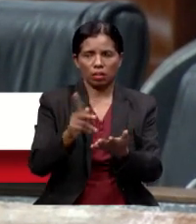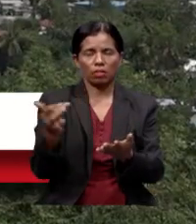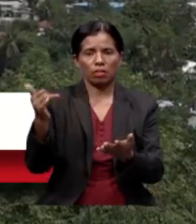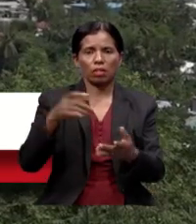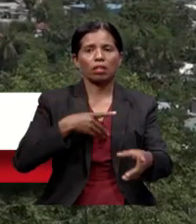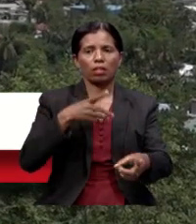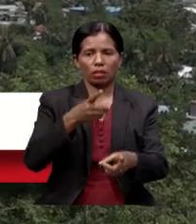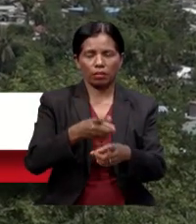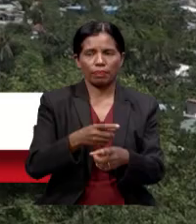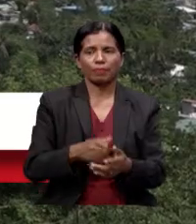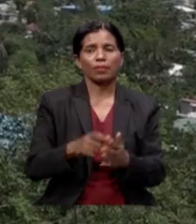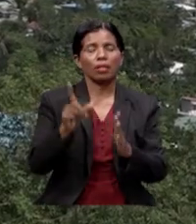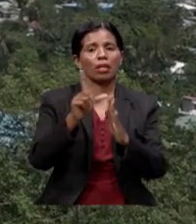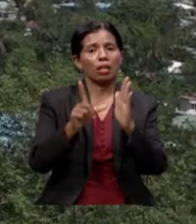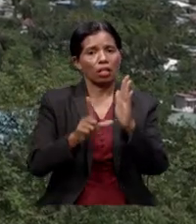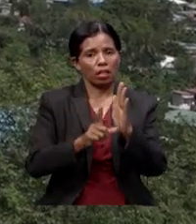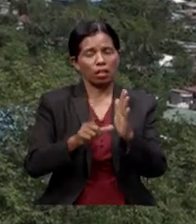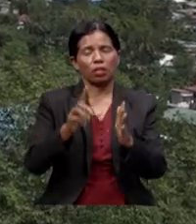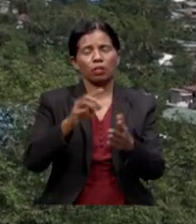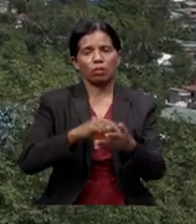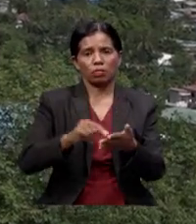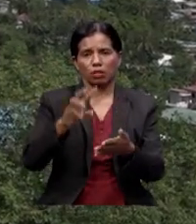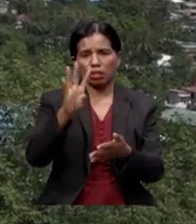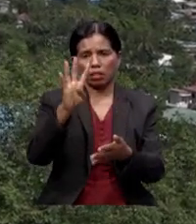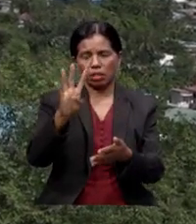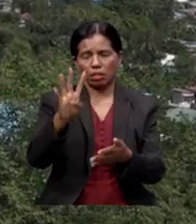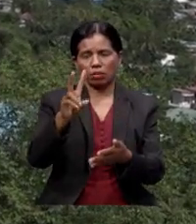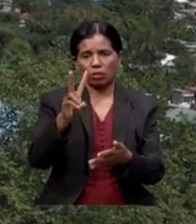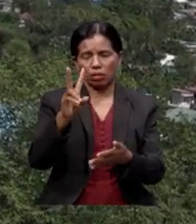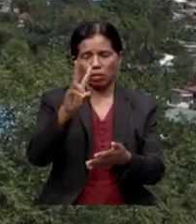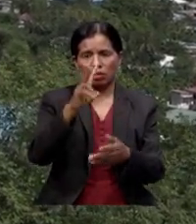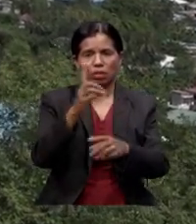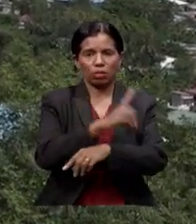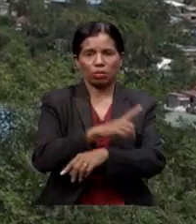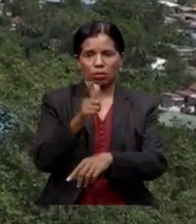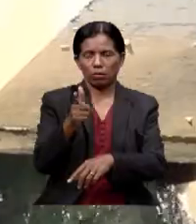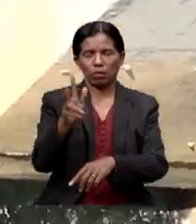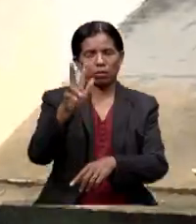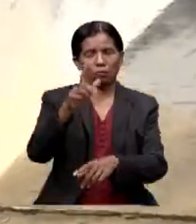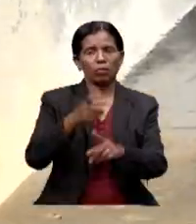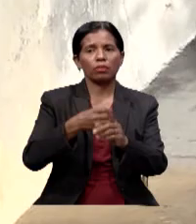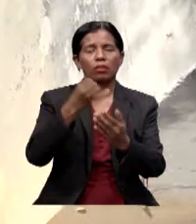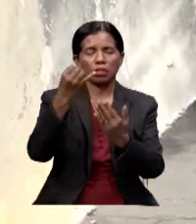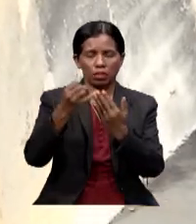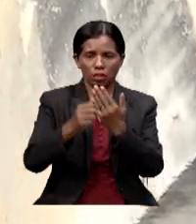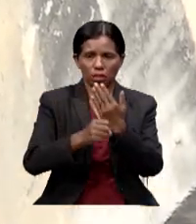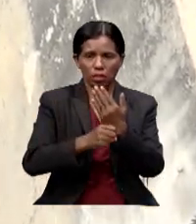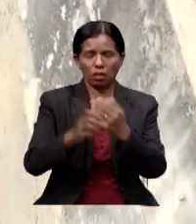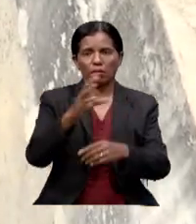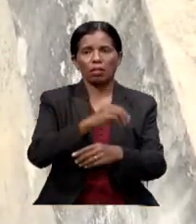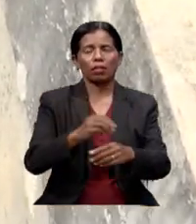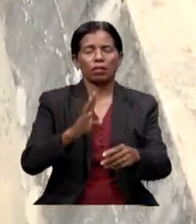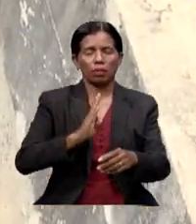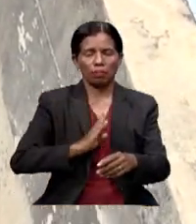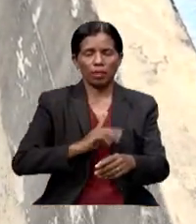direito. Decreto Lei número 8/2022 Ruanulu, Loron Ruanulu Resin Lima fulan setembro, cria empresa pública B